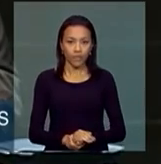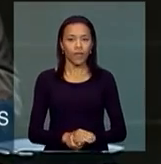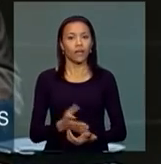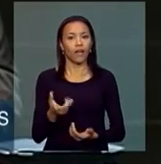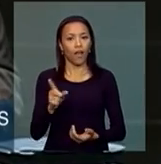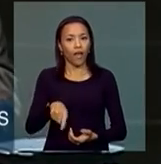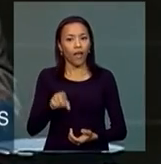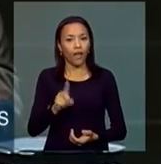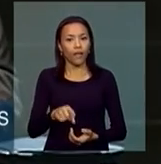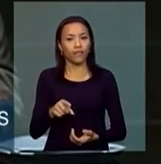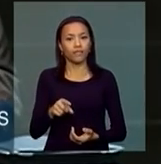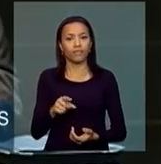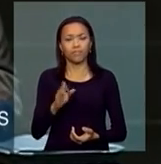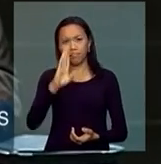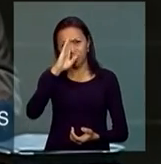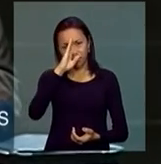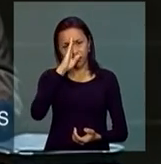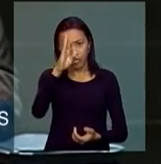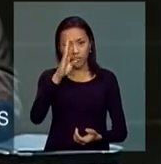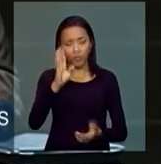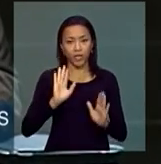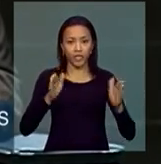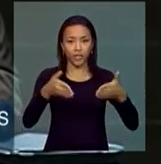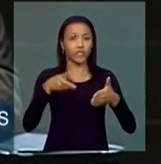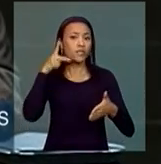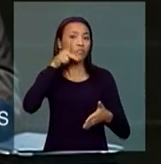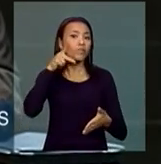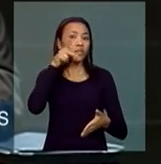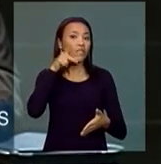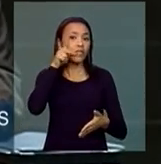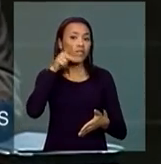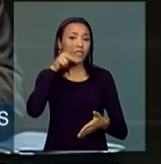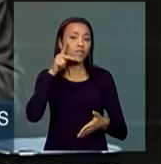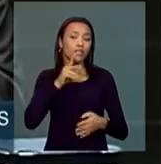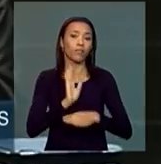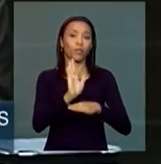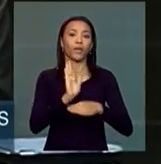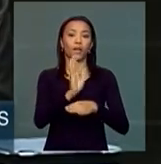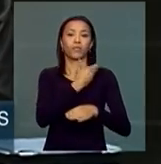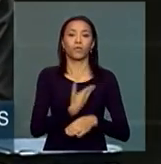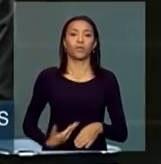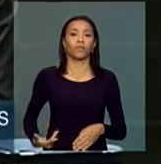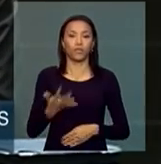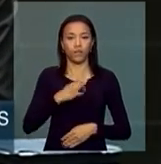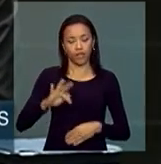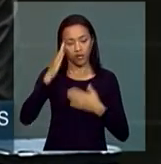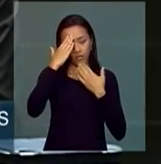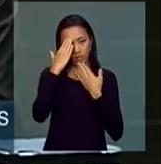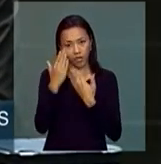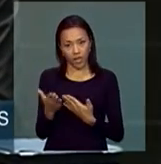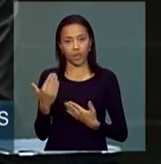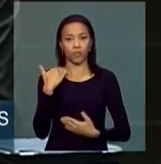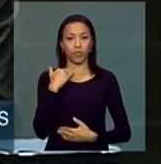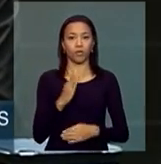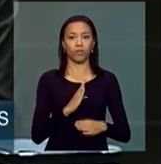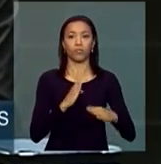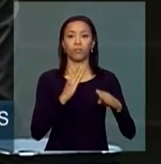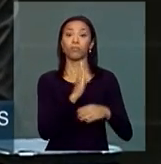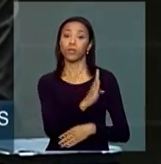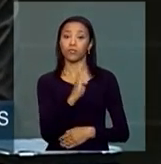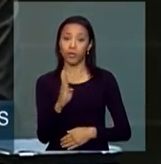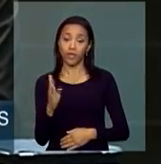muito, e principalmente às políticas implementadas pelo governo federal. Doutor Osmar, obrigado ao Banco do Brasil, obrigado